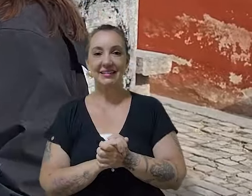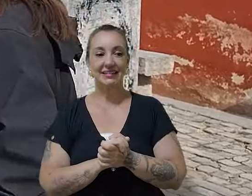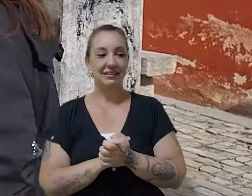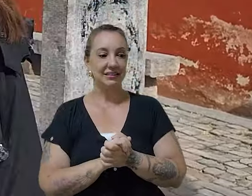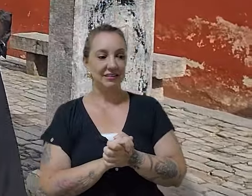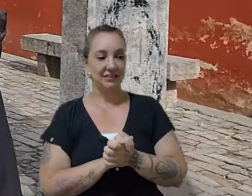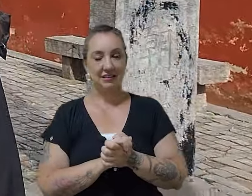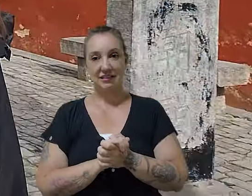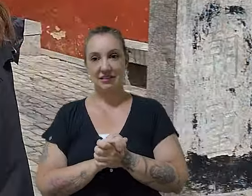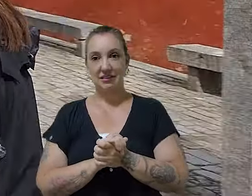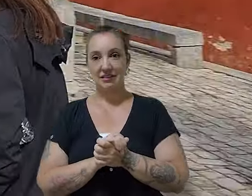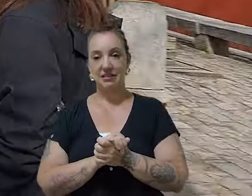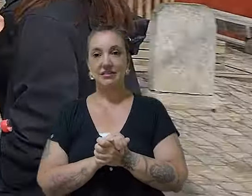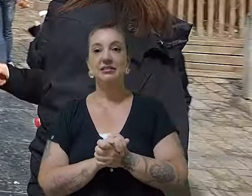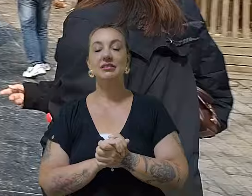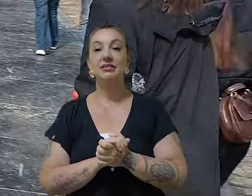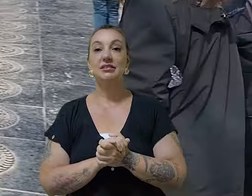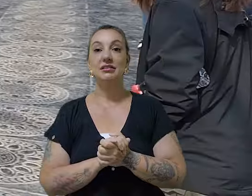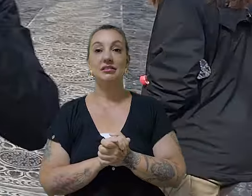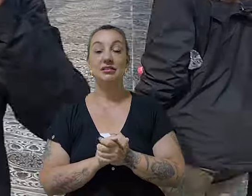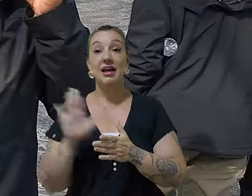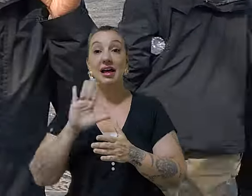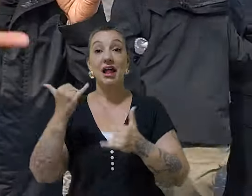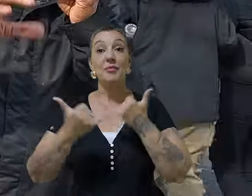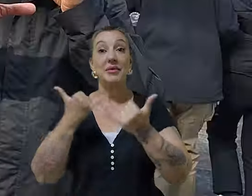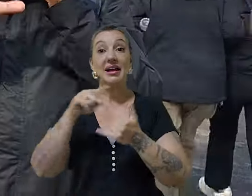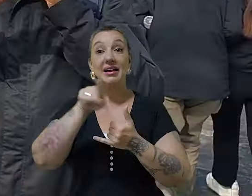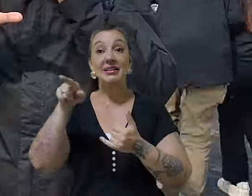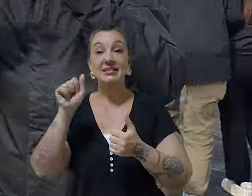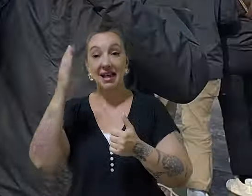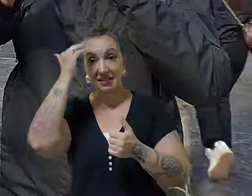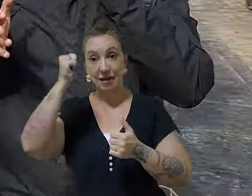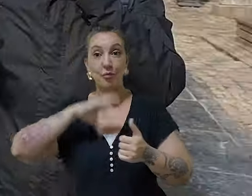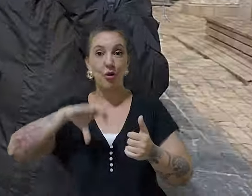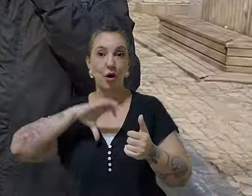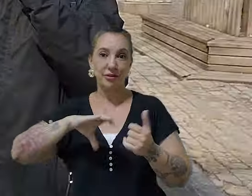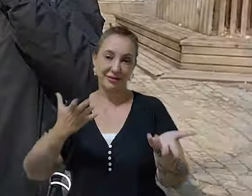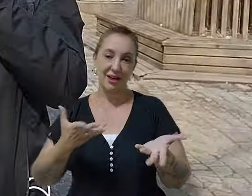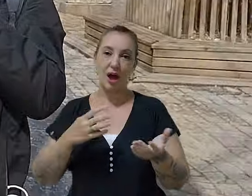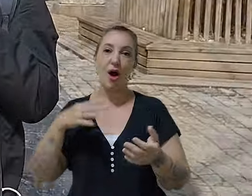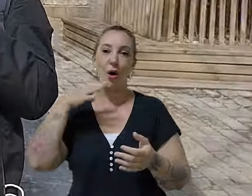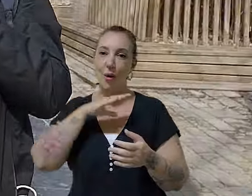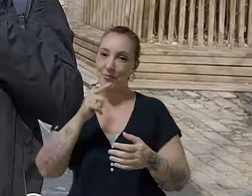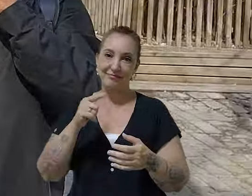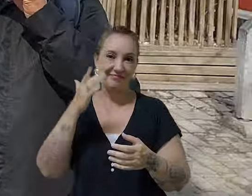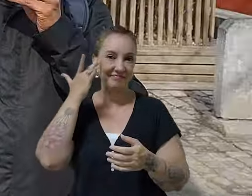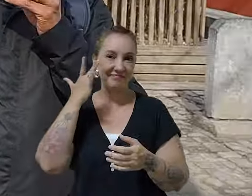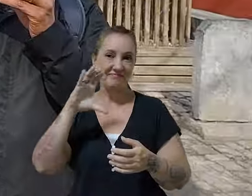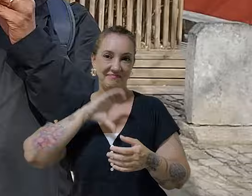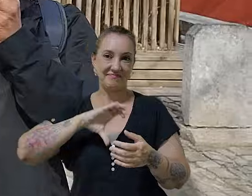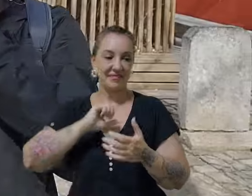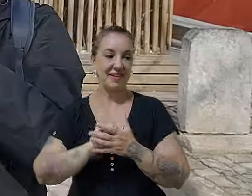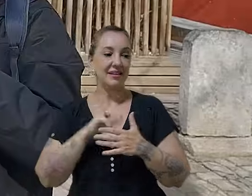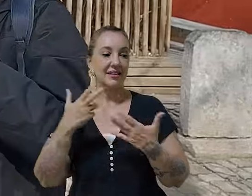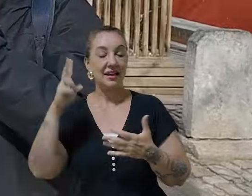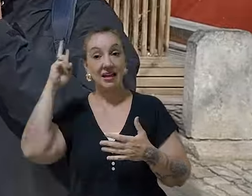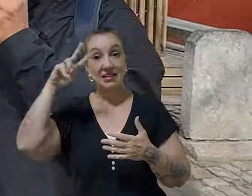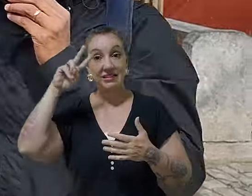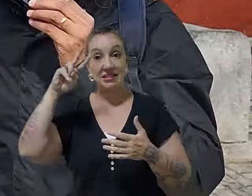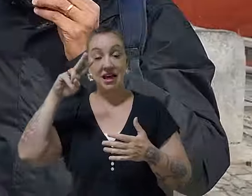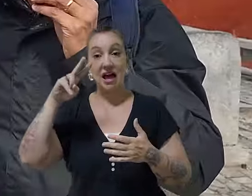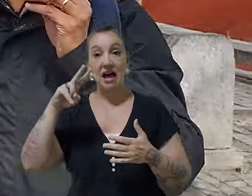Mexi. Xixi. Tá brincando com ela se elas falavam português, mas é evidente que não. Então tem essa história do